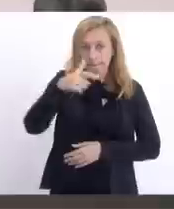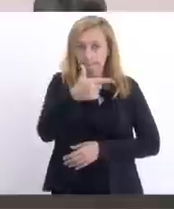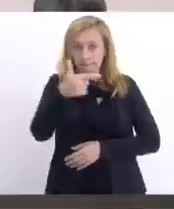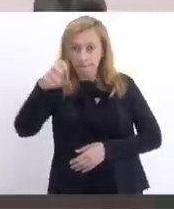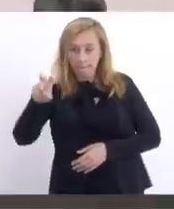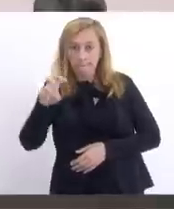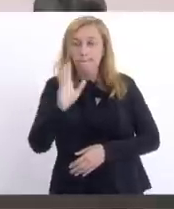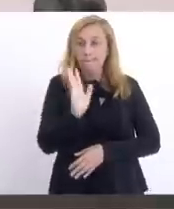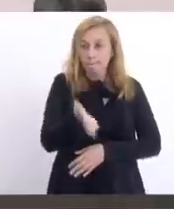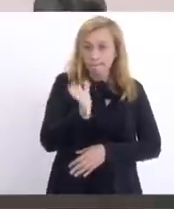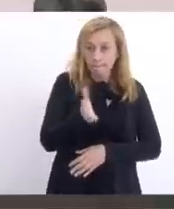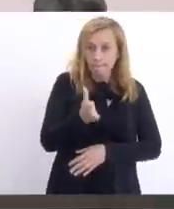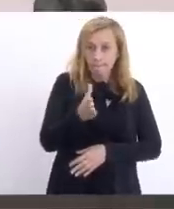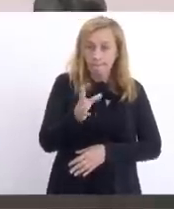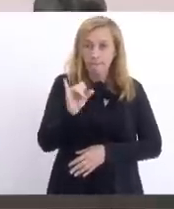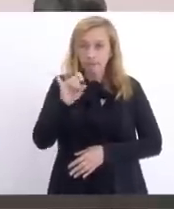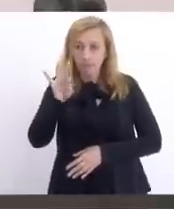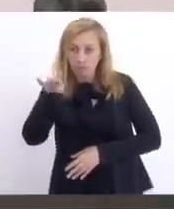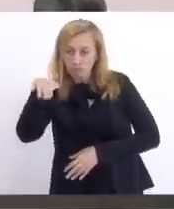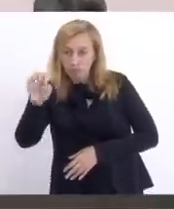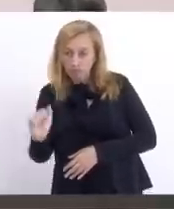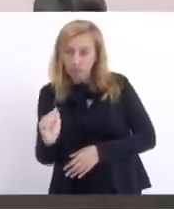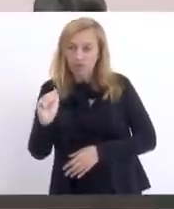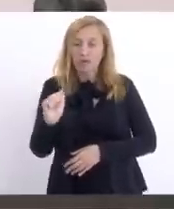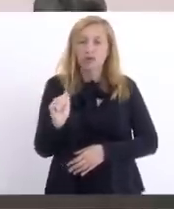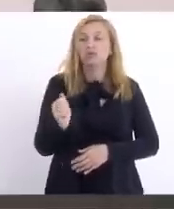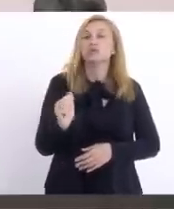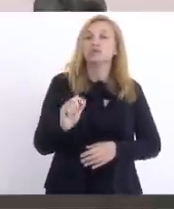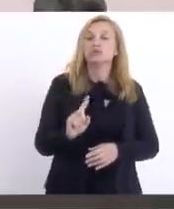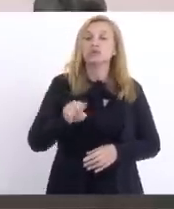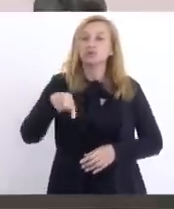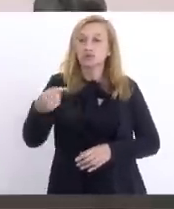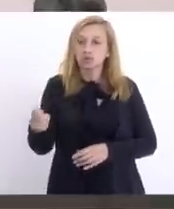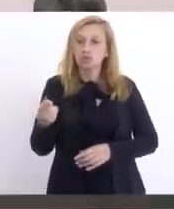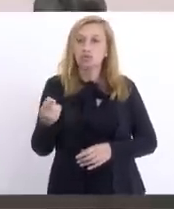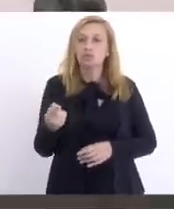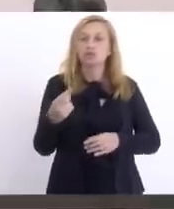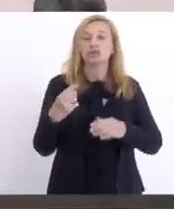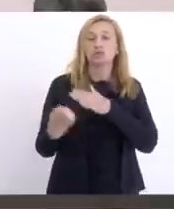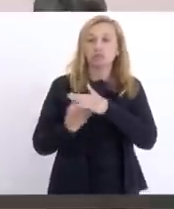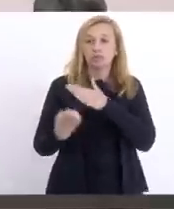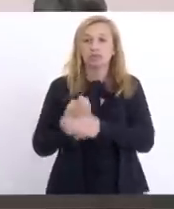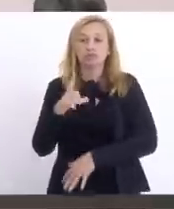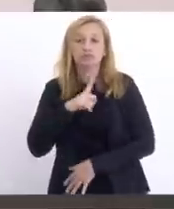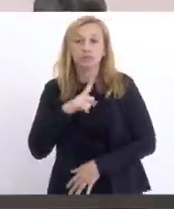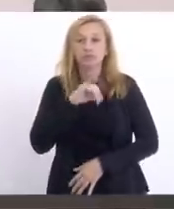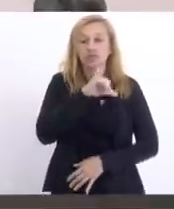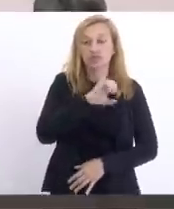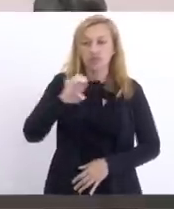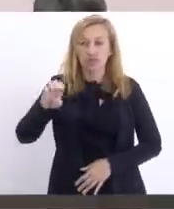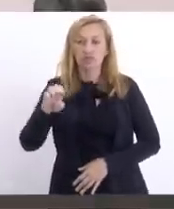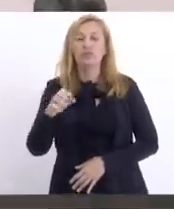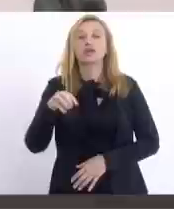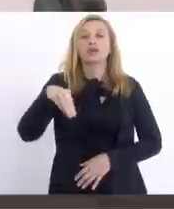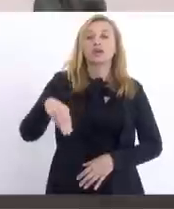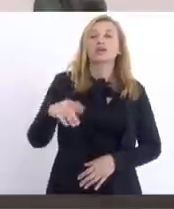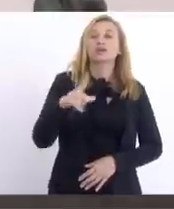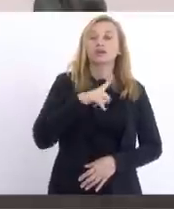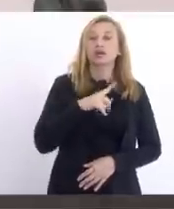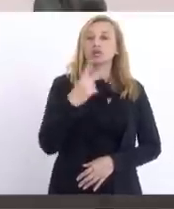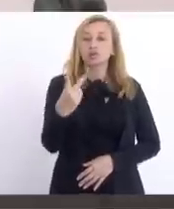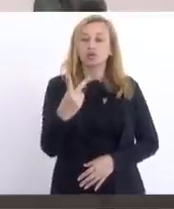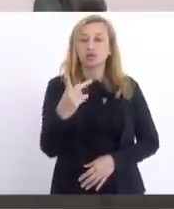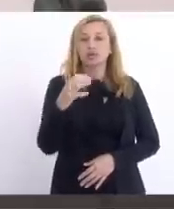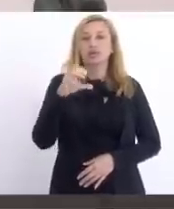dispositivo que prevê a isonomia, que os incentivos que outras siderúrgicas tivessem, como a CSN, tem duas CNPJs com